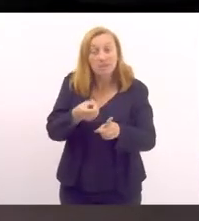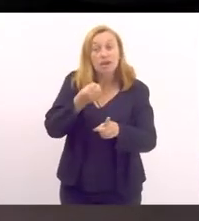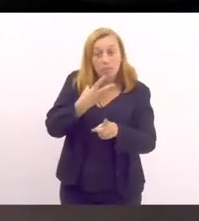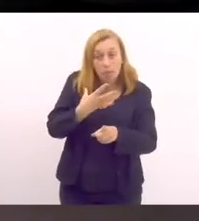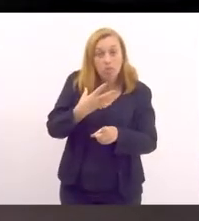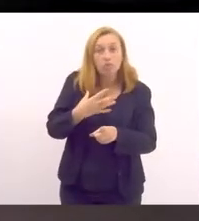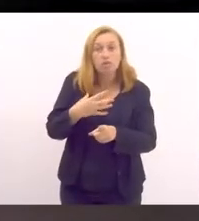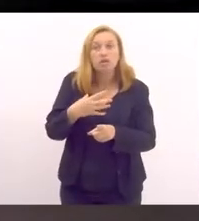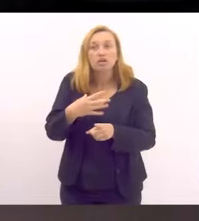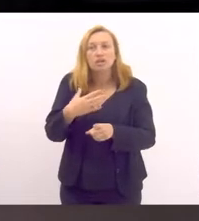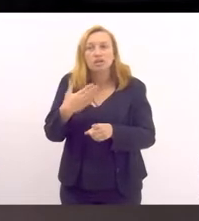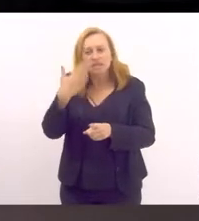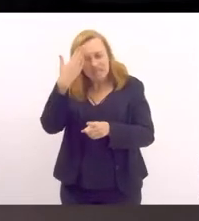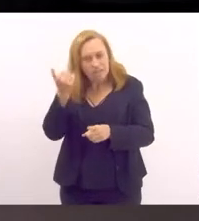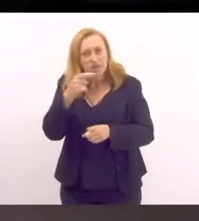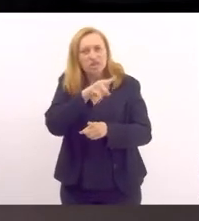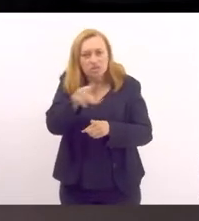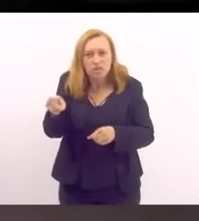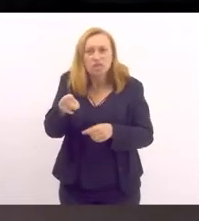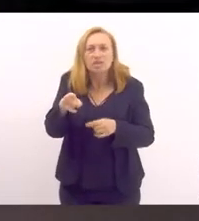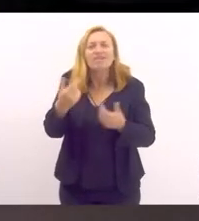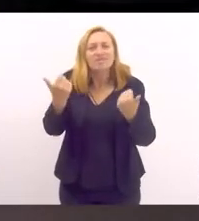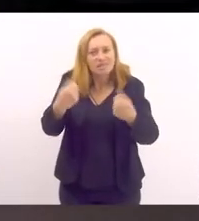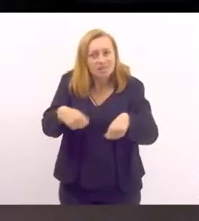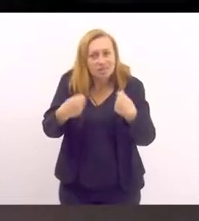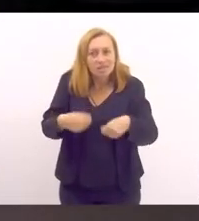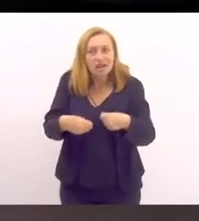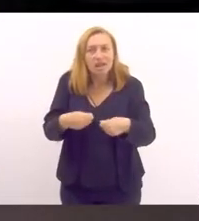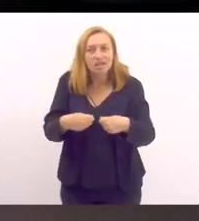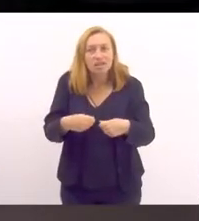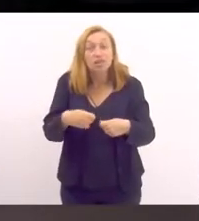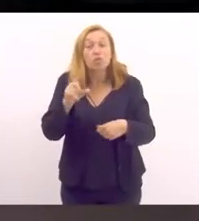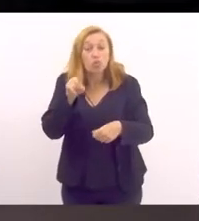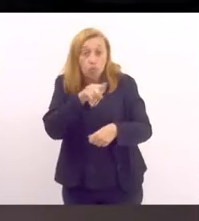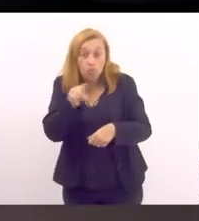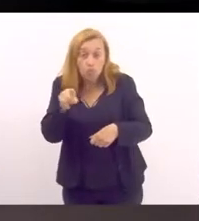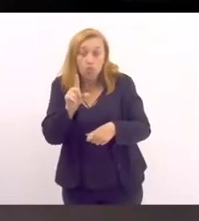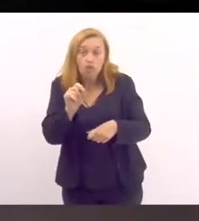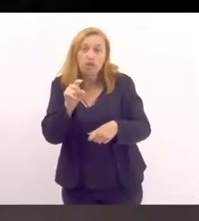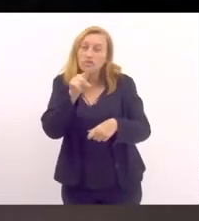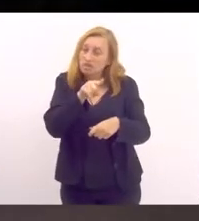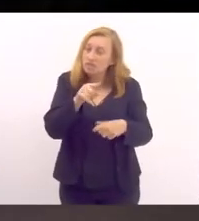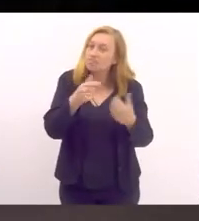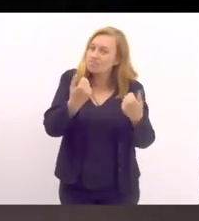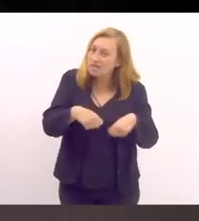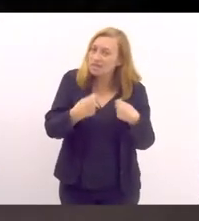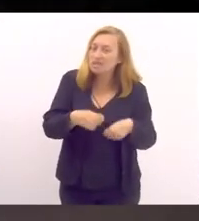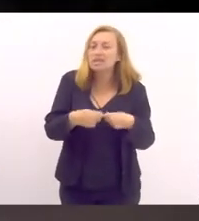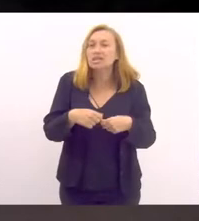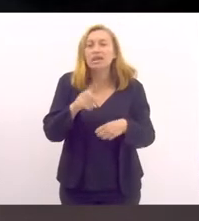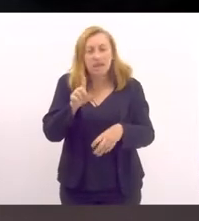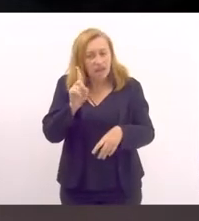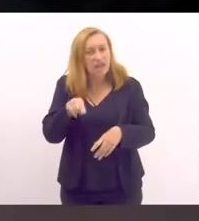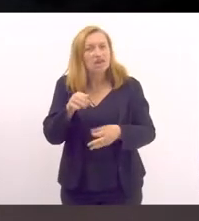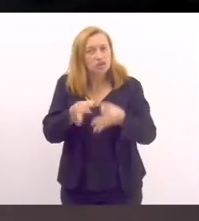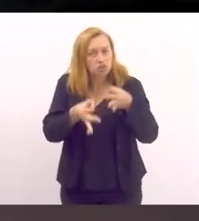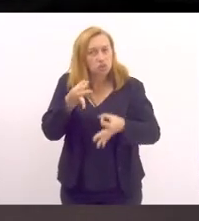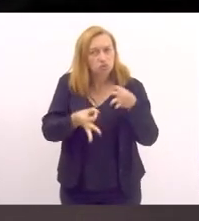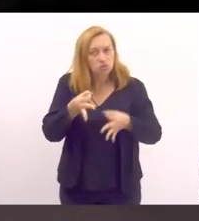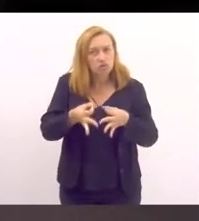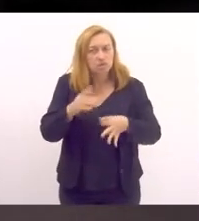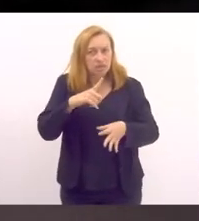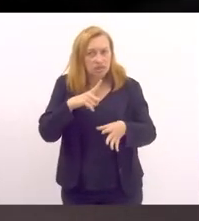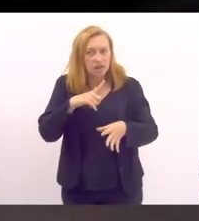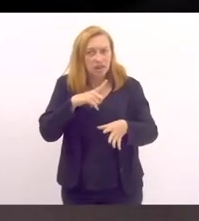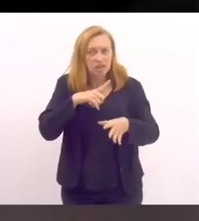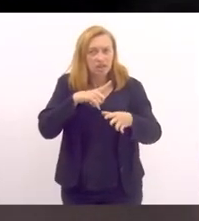ouvir de vocês a necessidade, o que vocês pretendem. E é justo vocês quererem estar num lugar